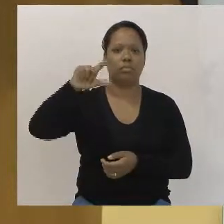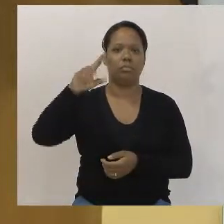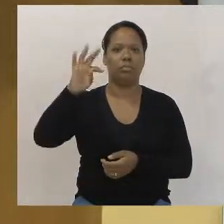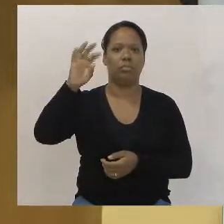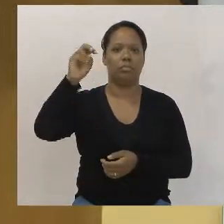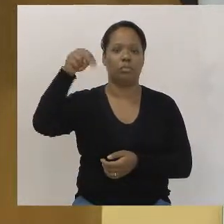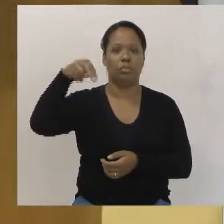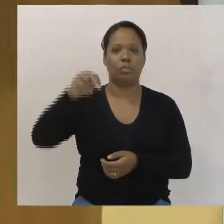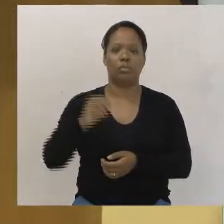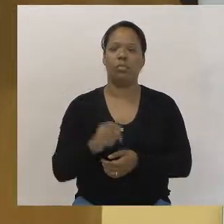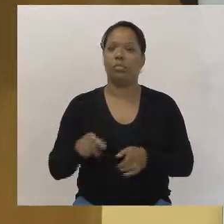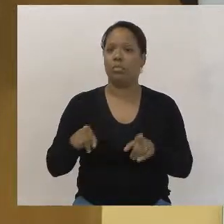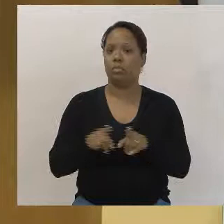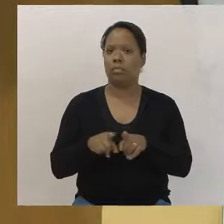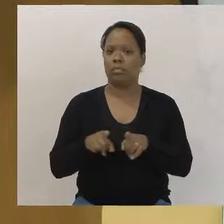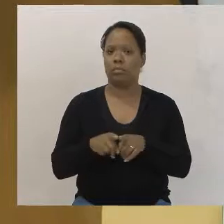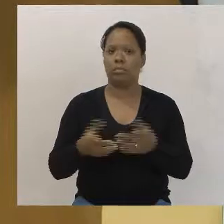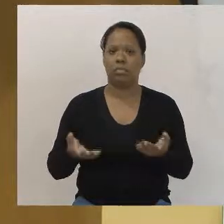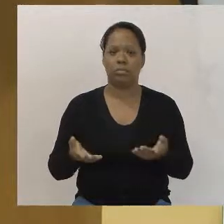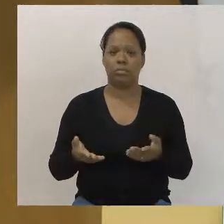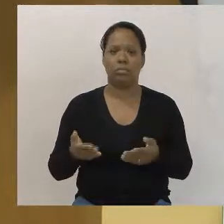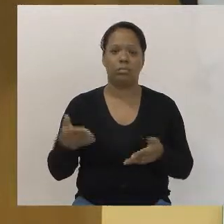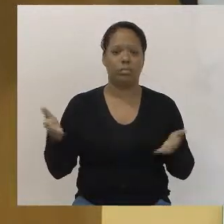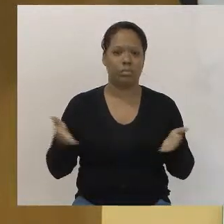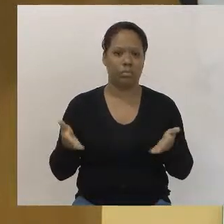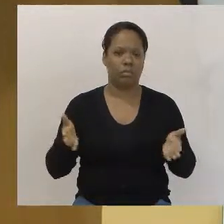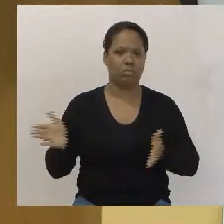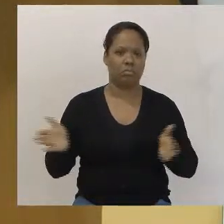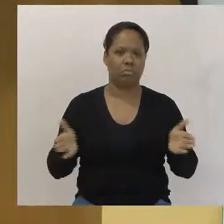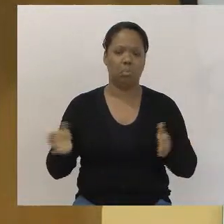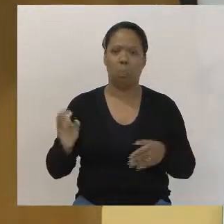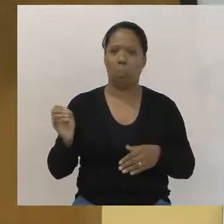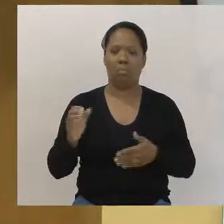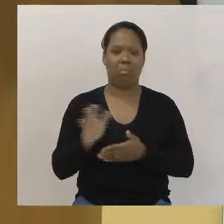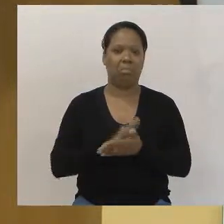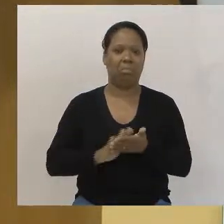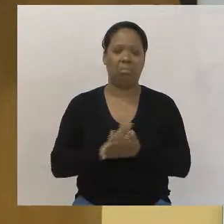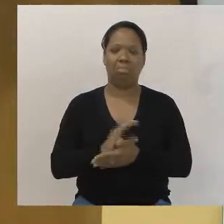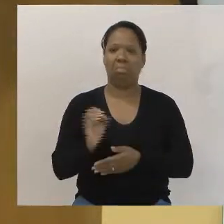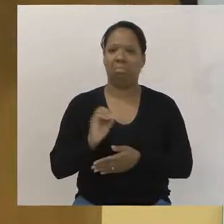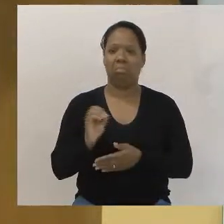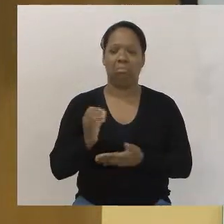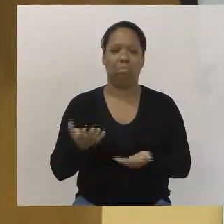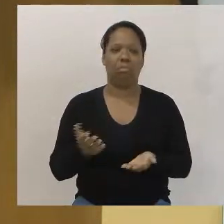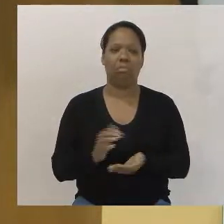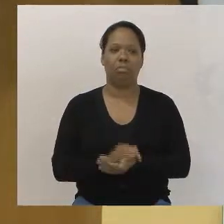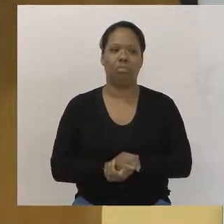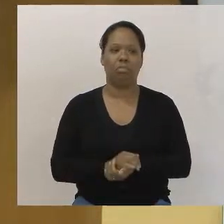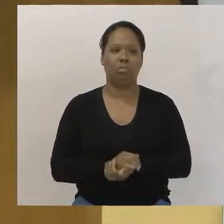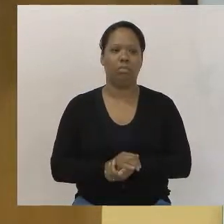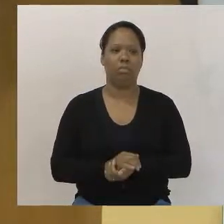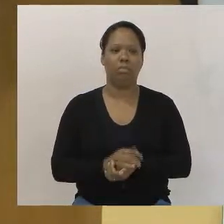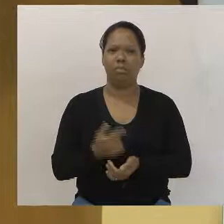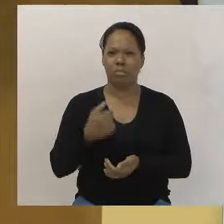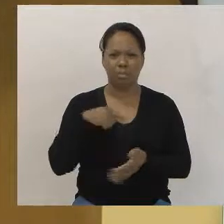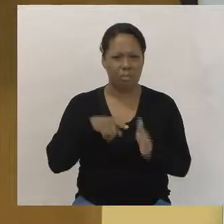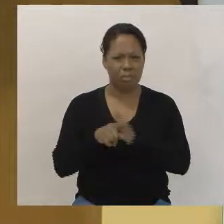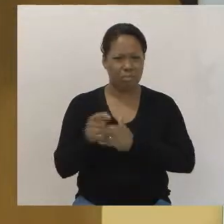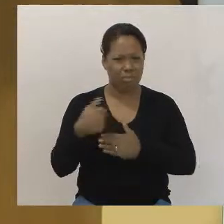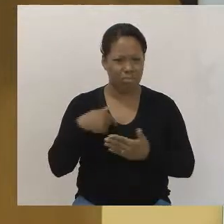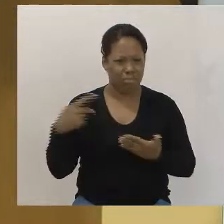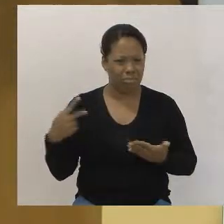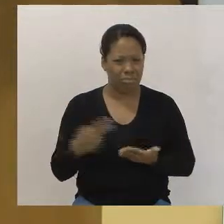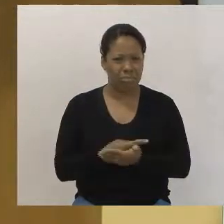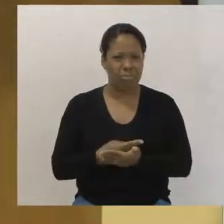e também é de gestão até agora não foi bem também pra mim já cortou errado